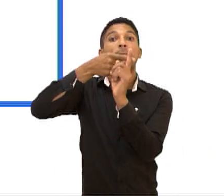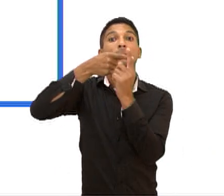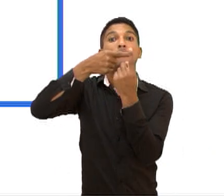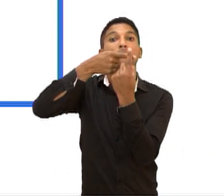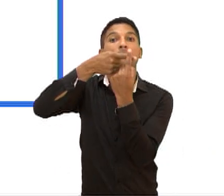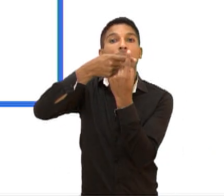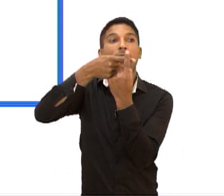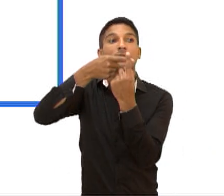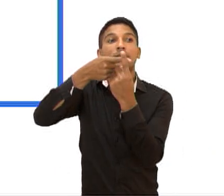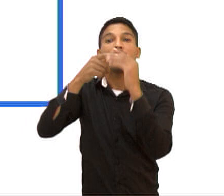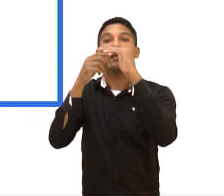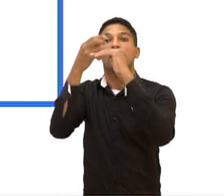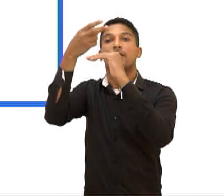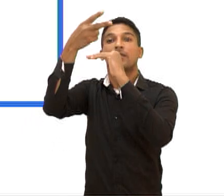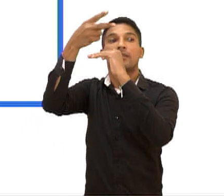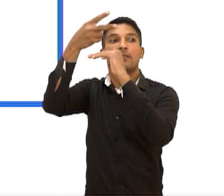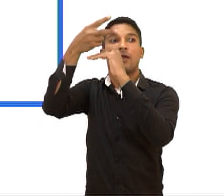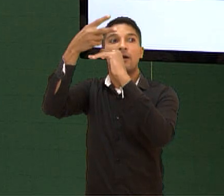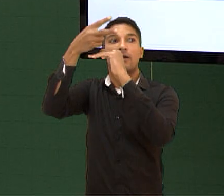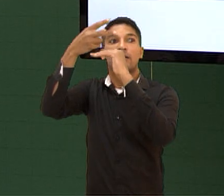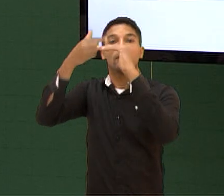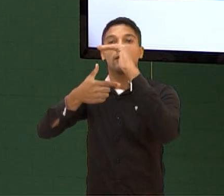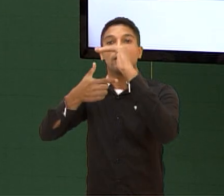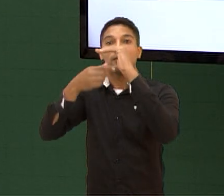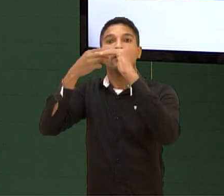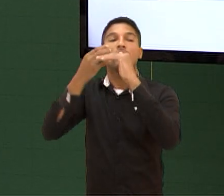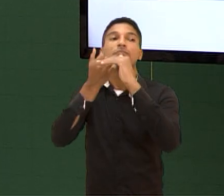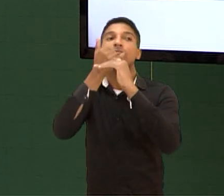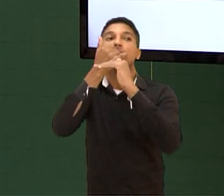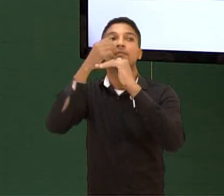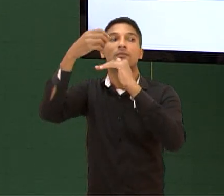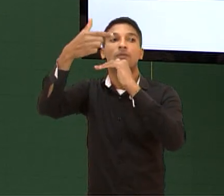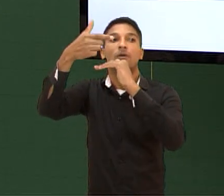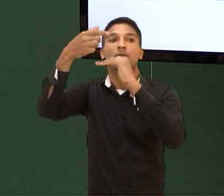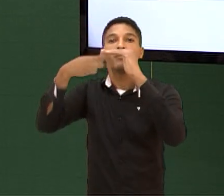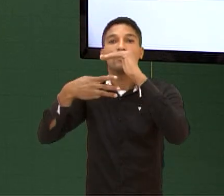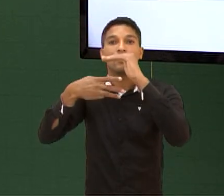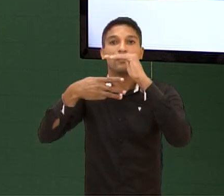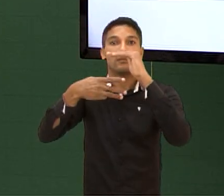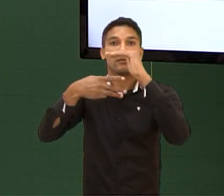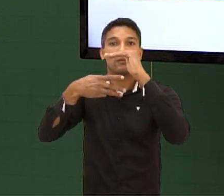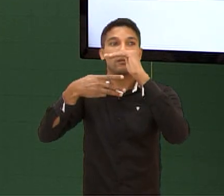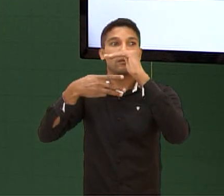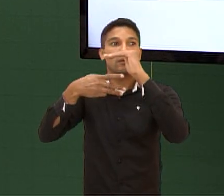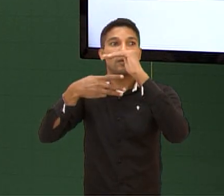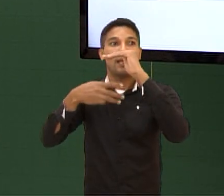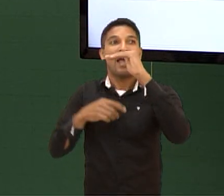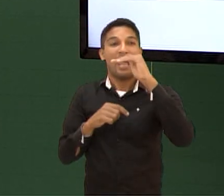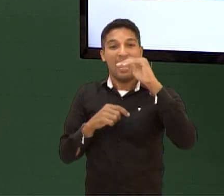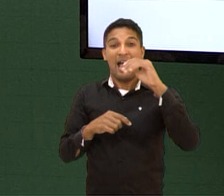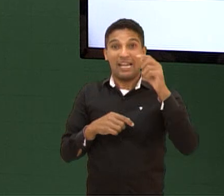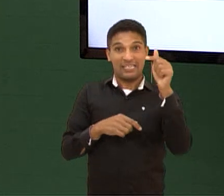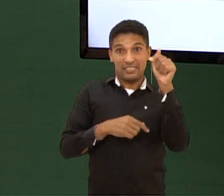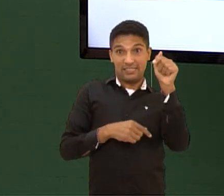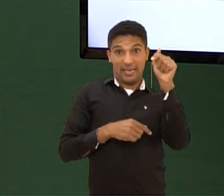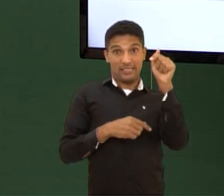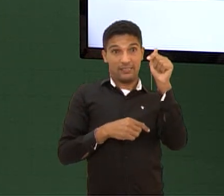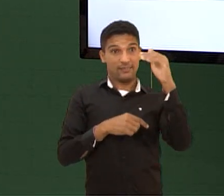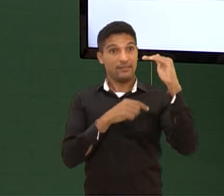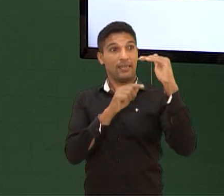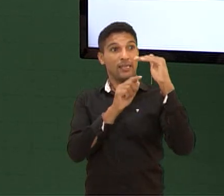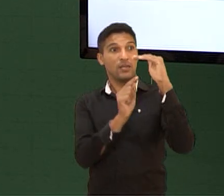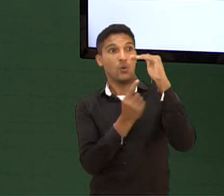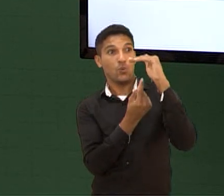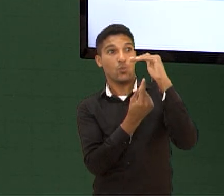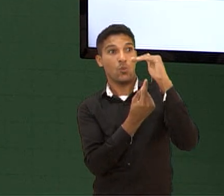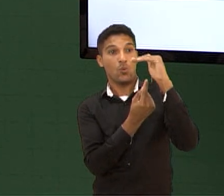bem? Então aqui que a professora quis dizer para vocês que eu tenho um 1, tudo bem? Agora, entre o 1 e o 3, o que eu preciso